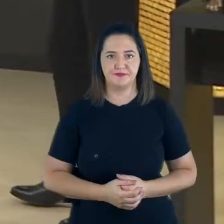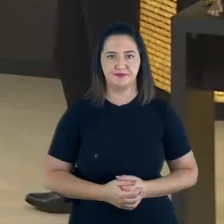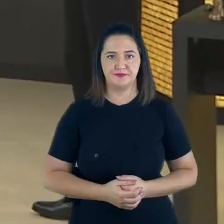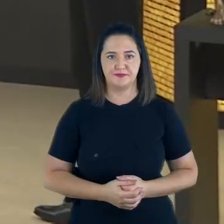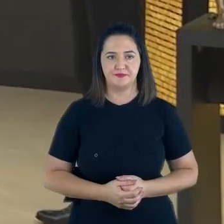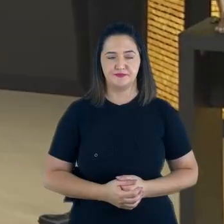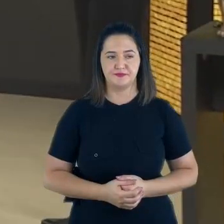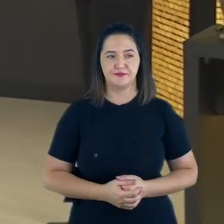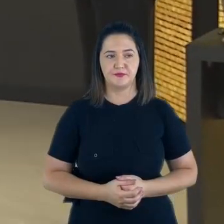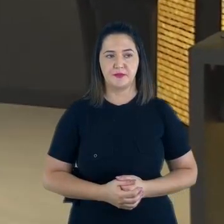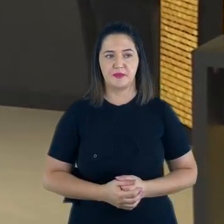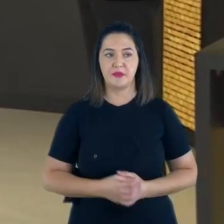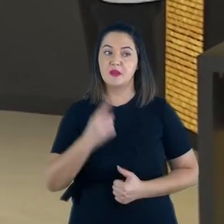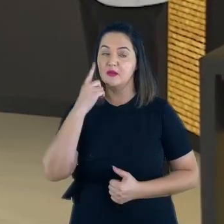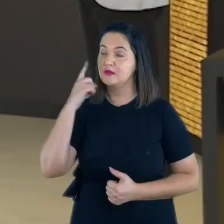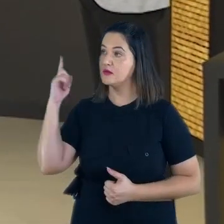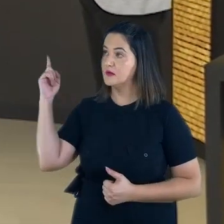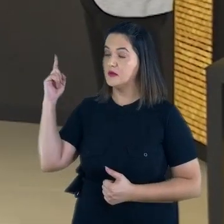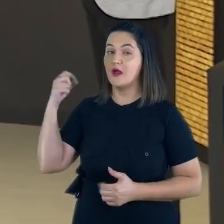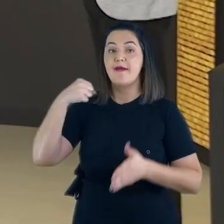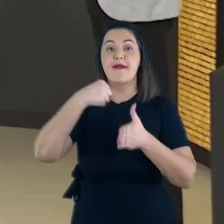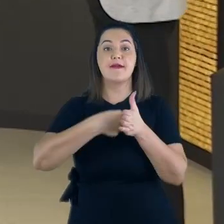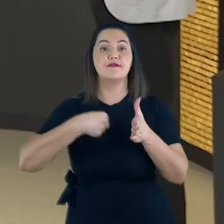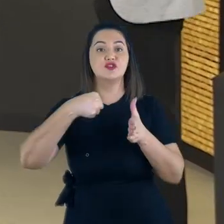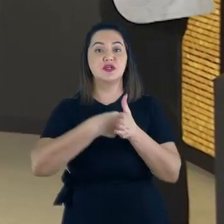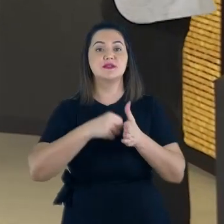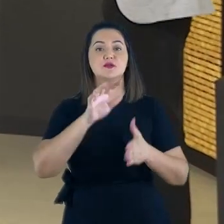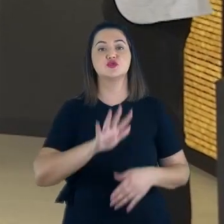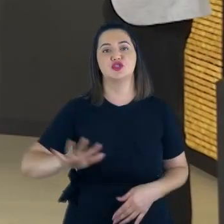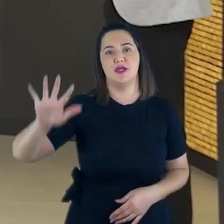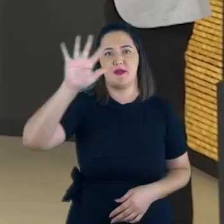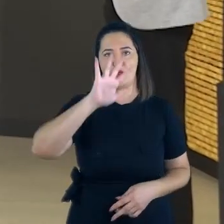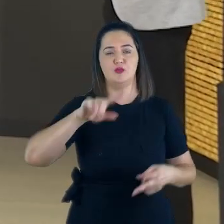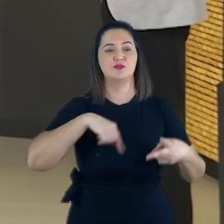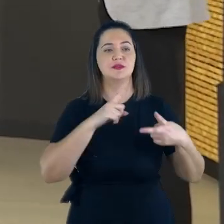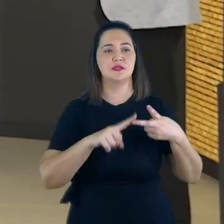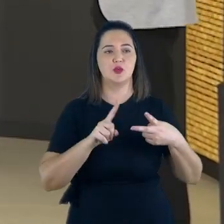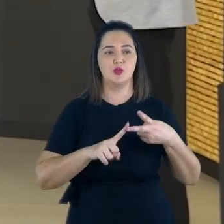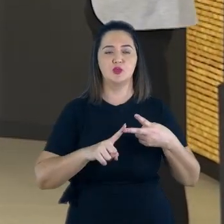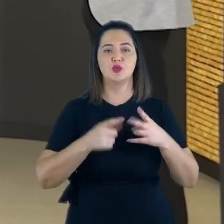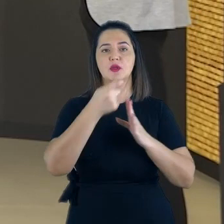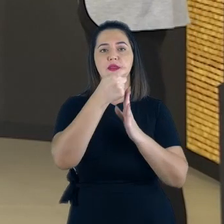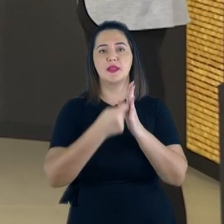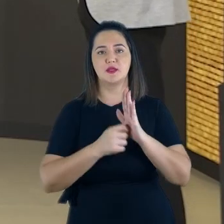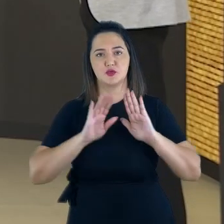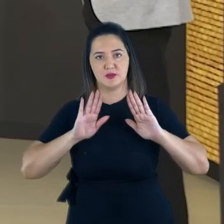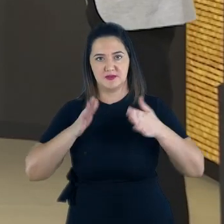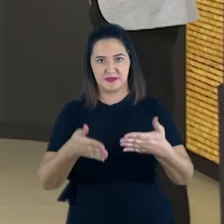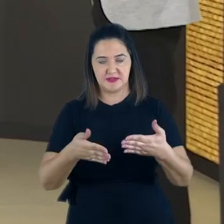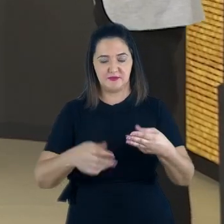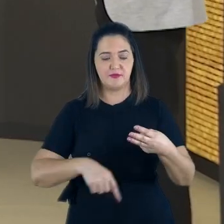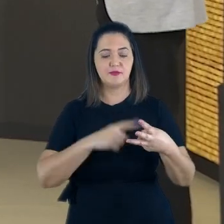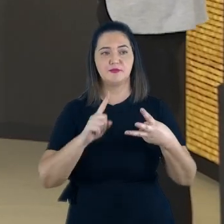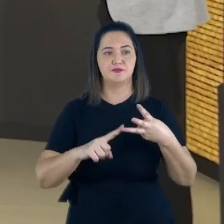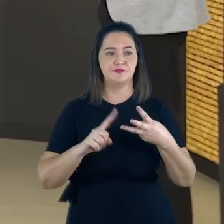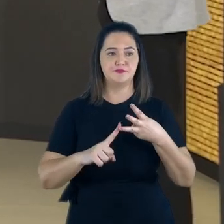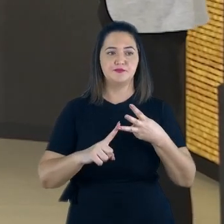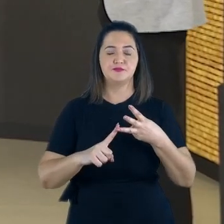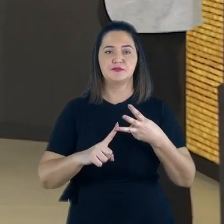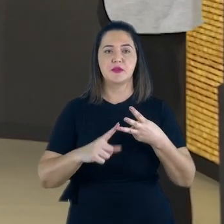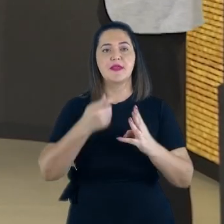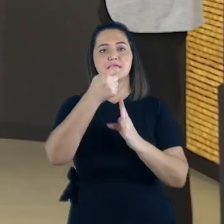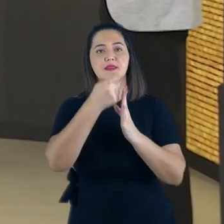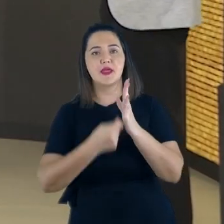telão. Primeiro, as reivindicações gerais. Em segundo lugar, textos específicos. Em terceiro